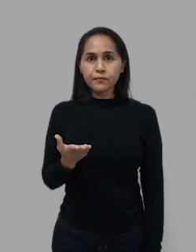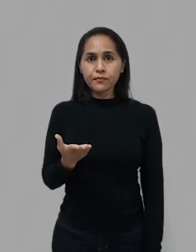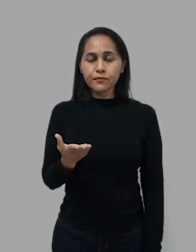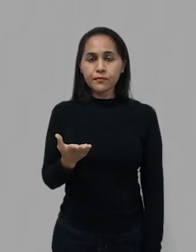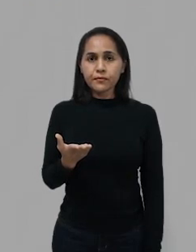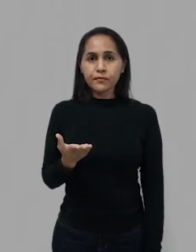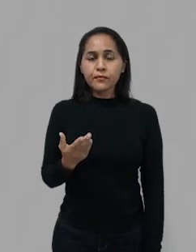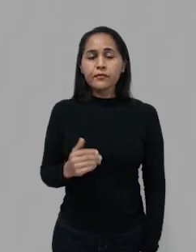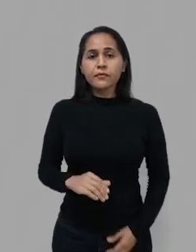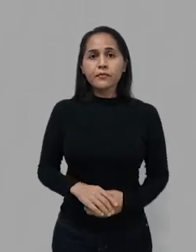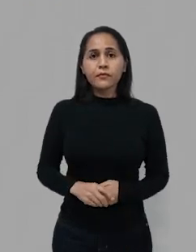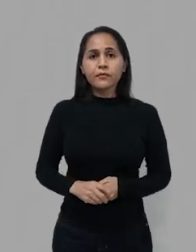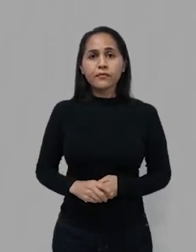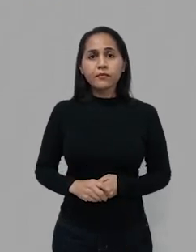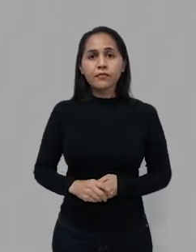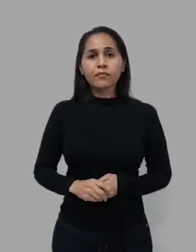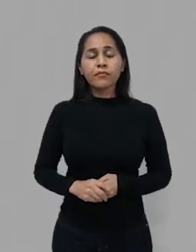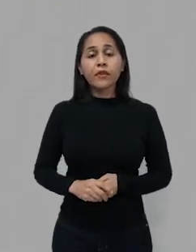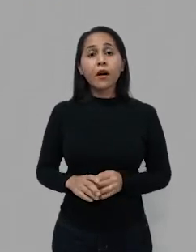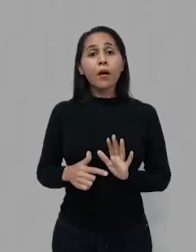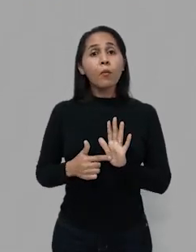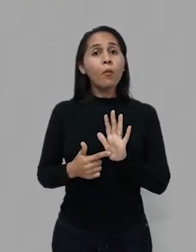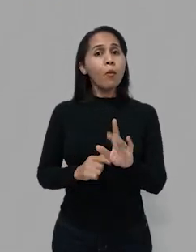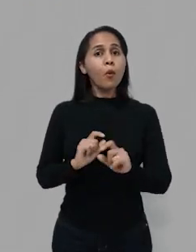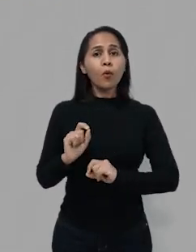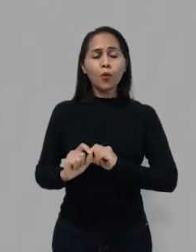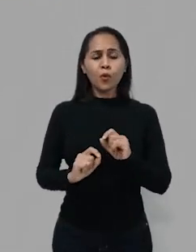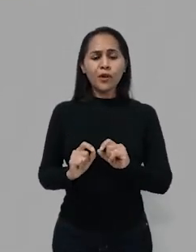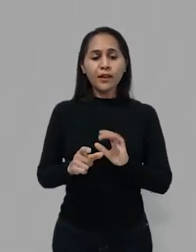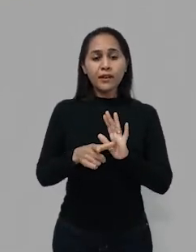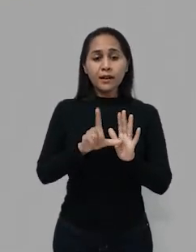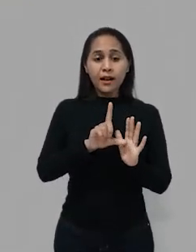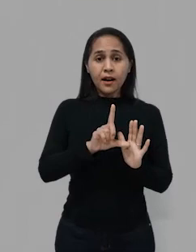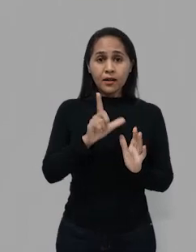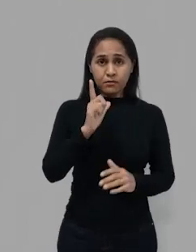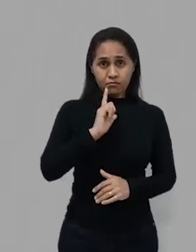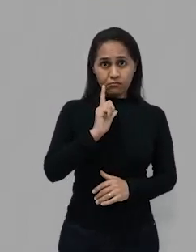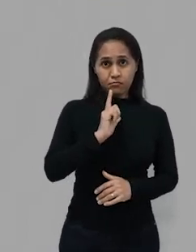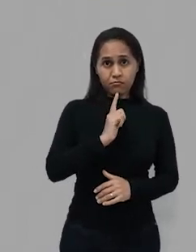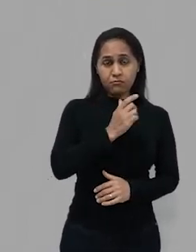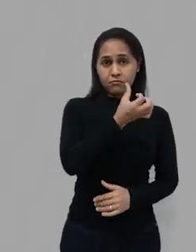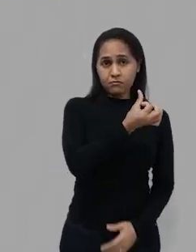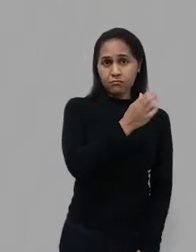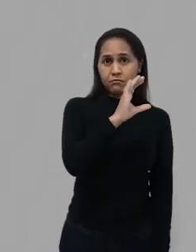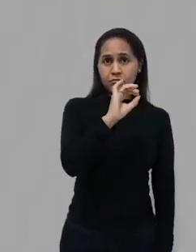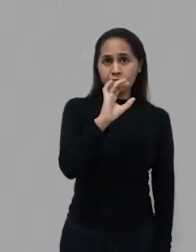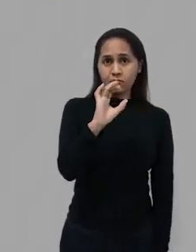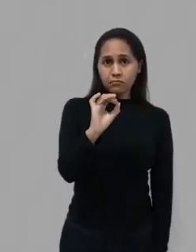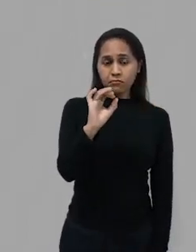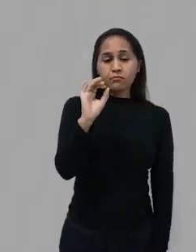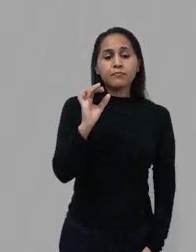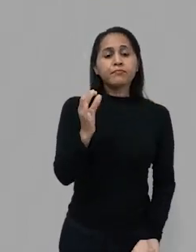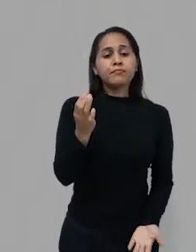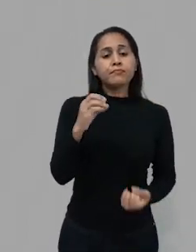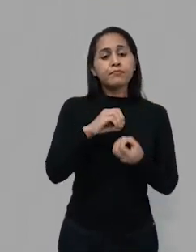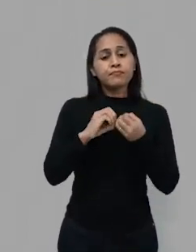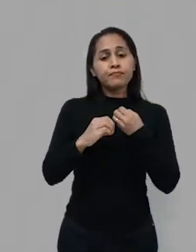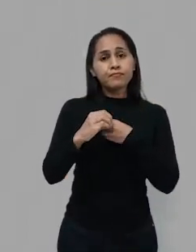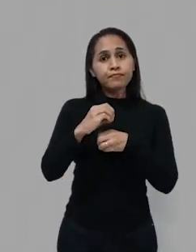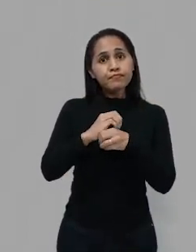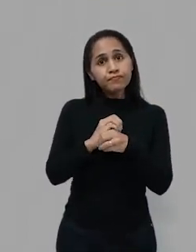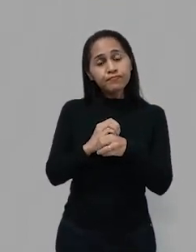2,5%. Então, isso quer dizer que das 600 moléculas inicialmente dissolvidas,